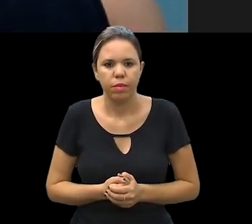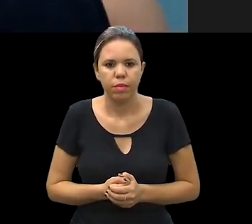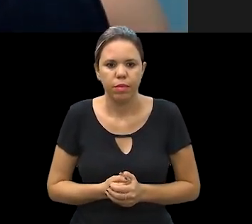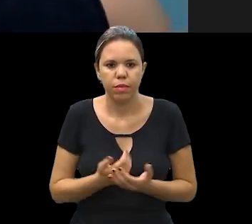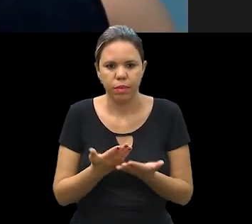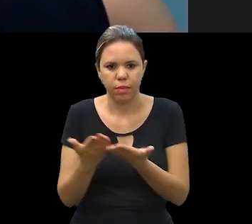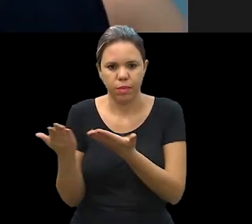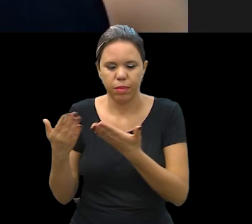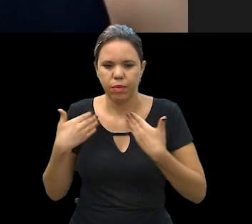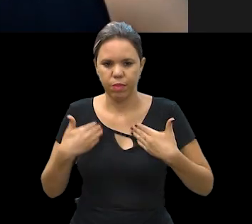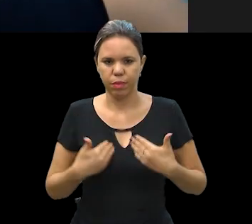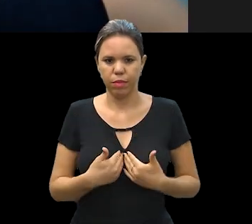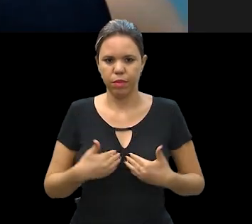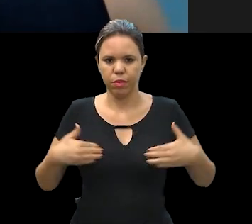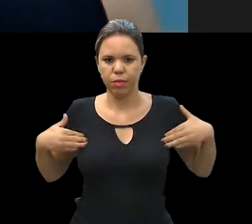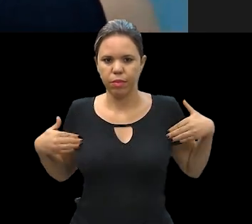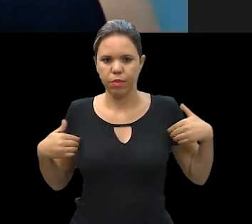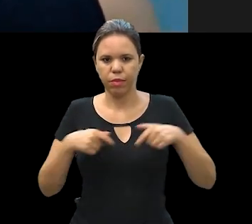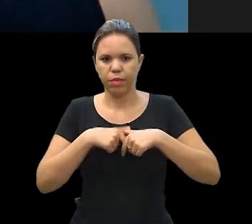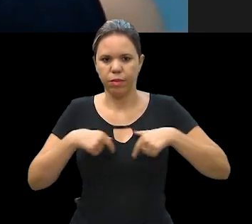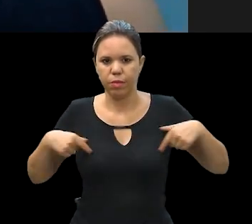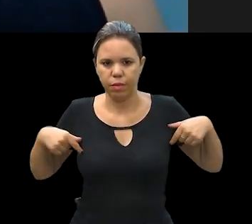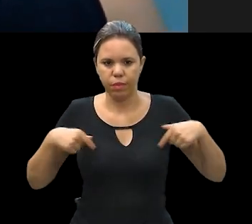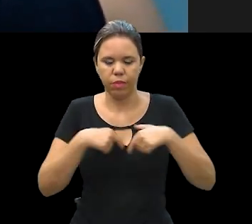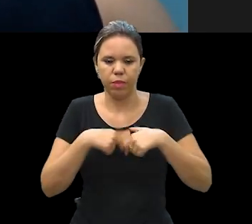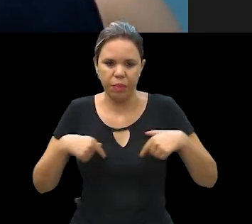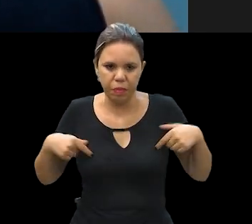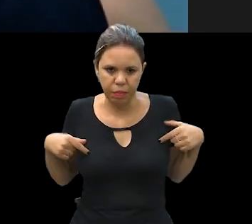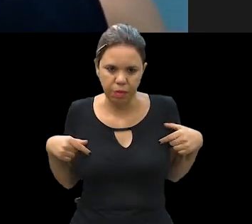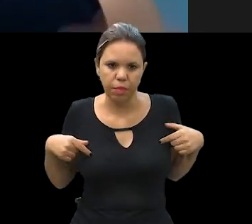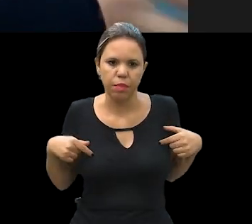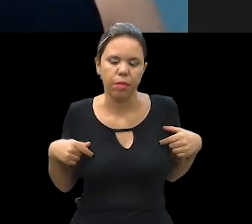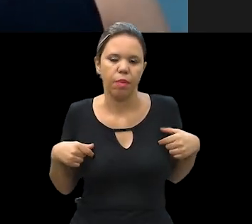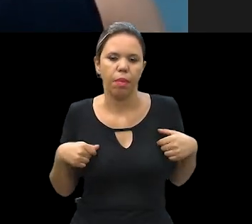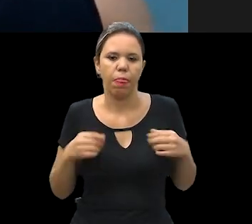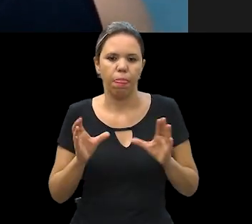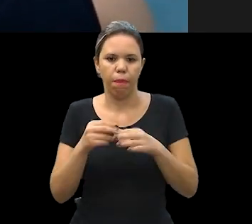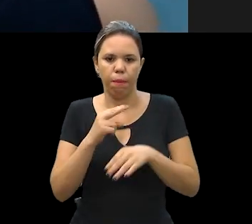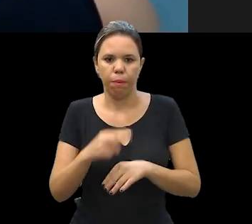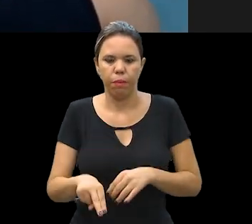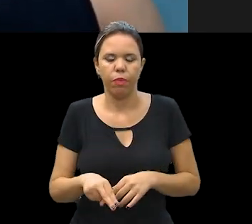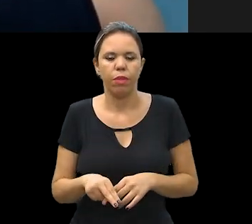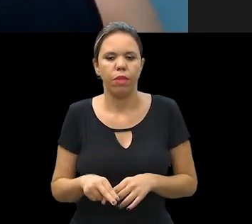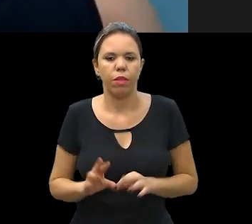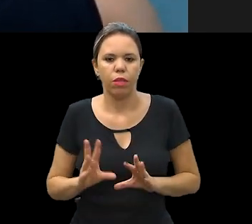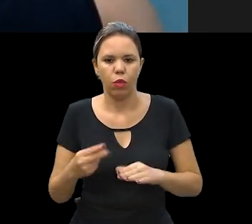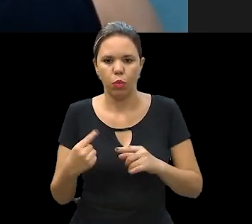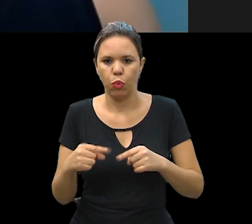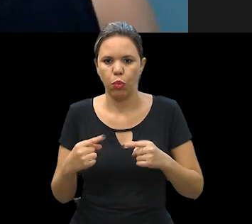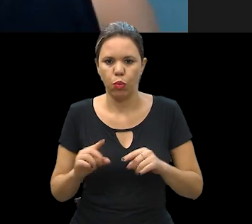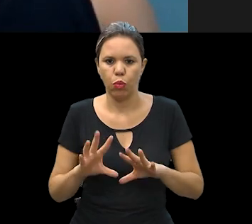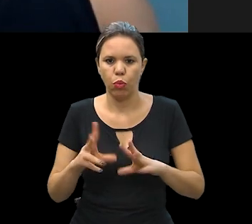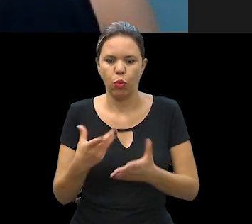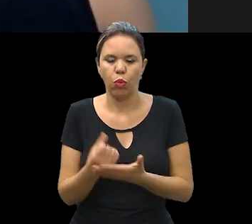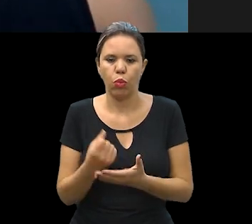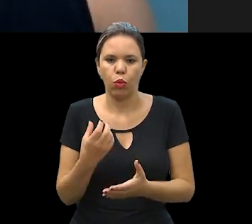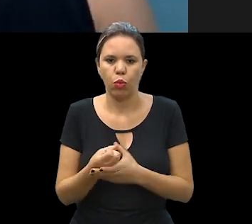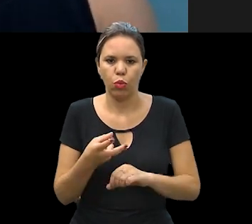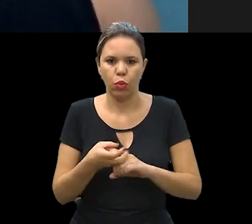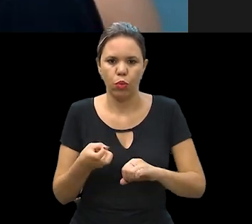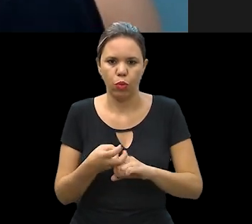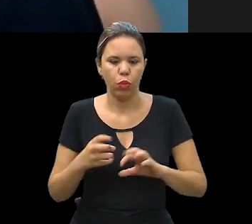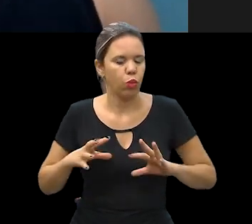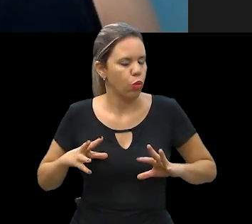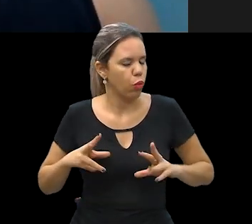CHEVY, que você vai encontrar tudo, inclusive nossas músicas em todas as plataformas, Google